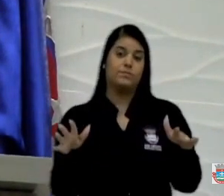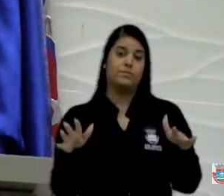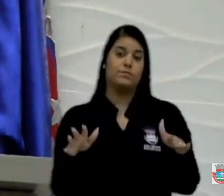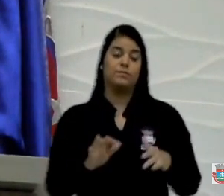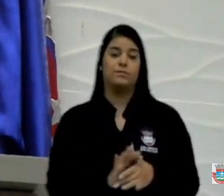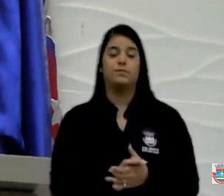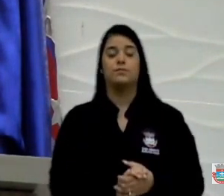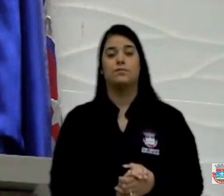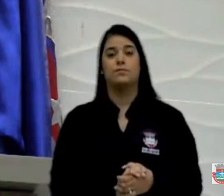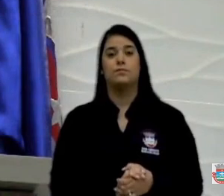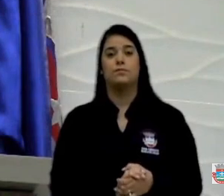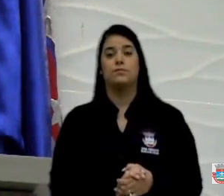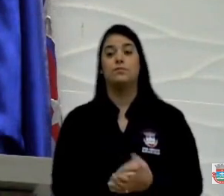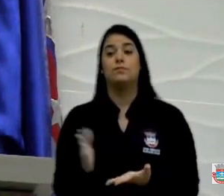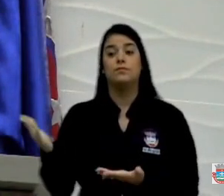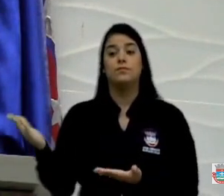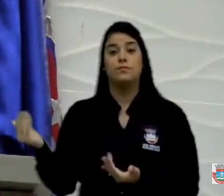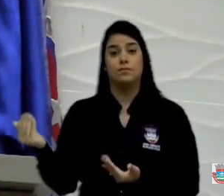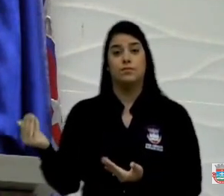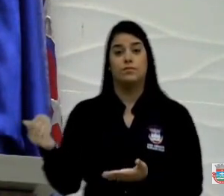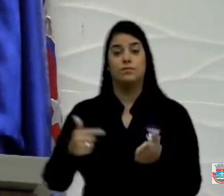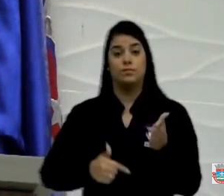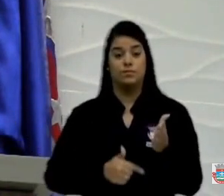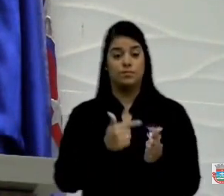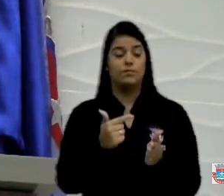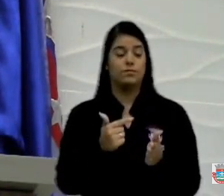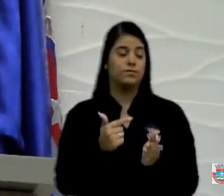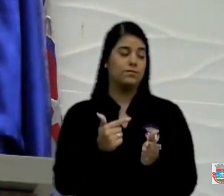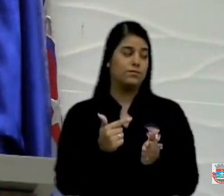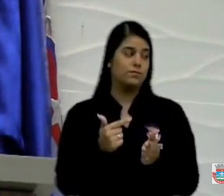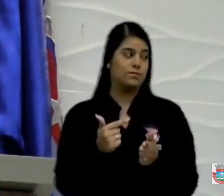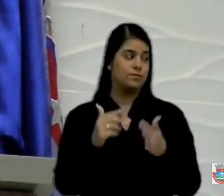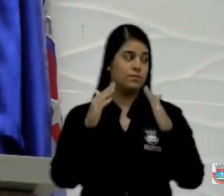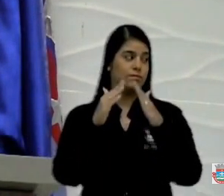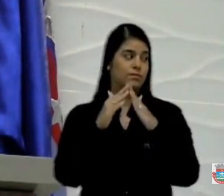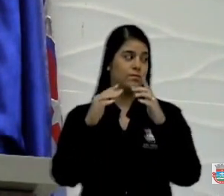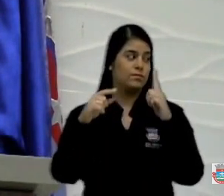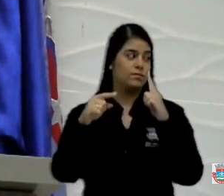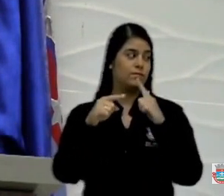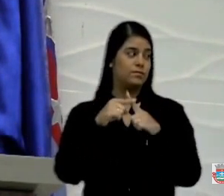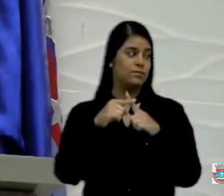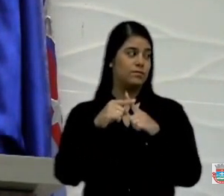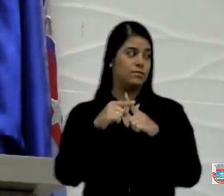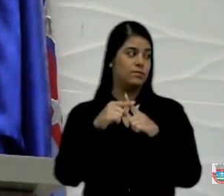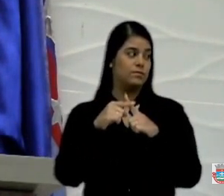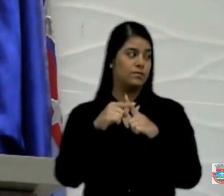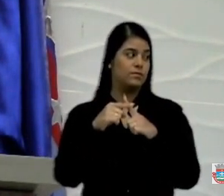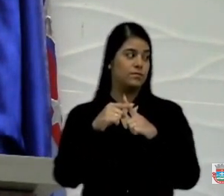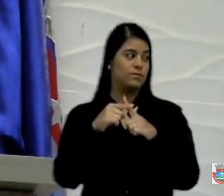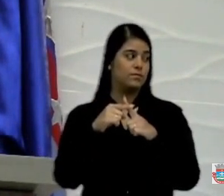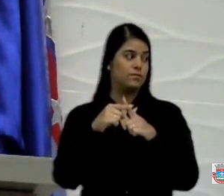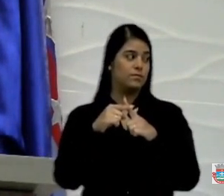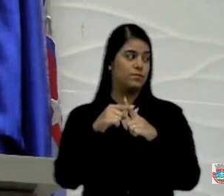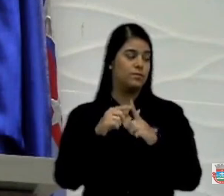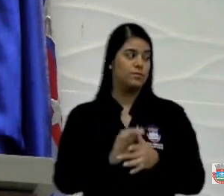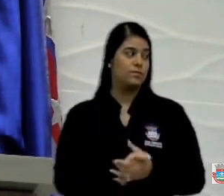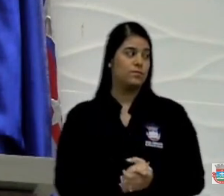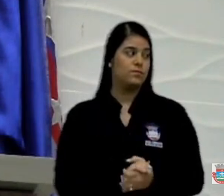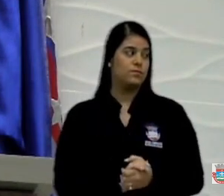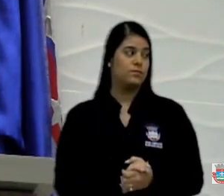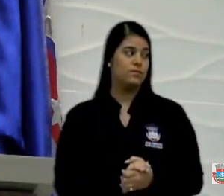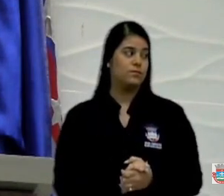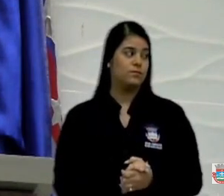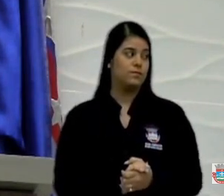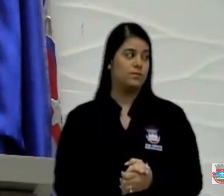feita pelos jovens da 2ª Igreja Presbiteriana em São Bento do Una, a qual faço parte como membro, que é a